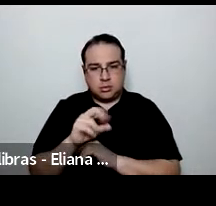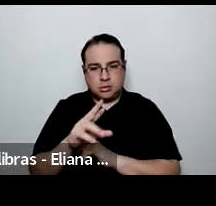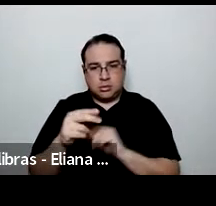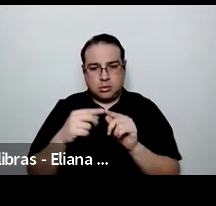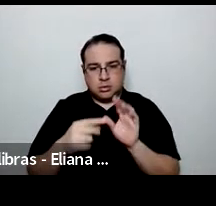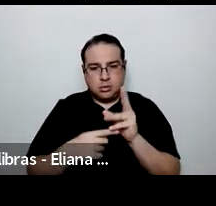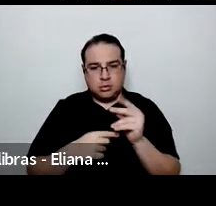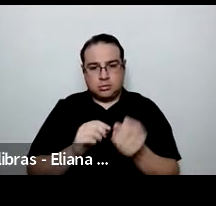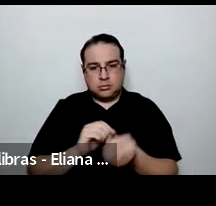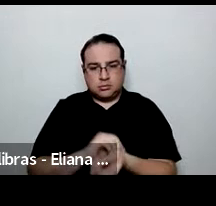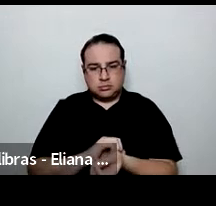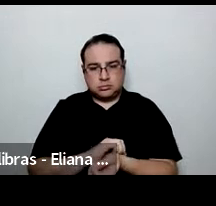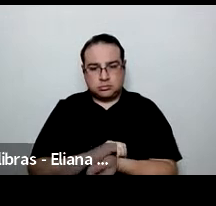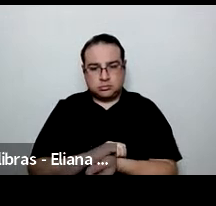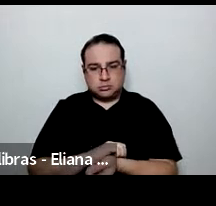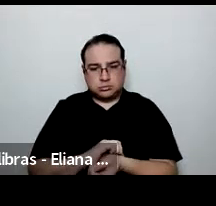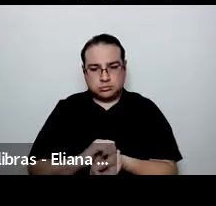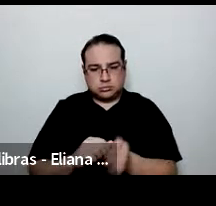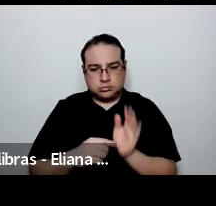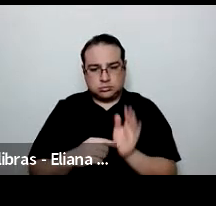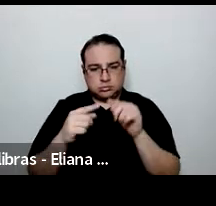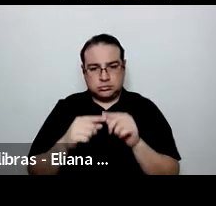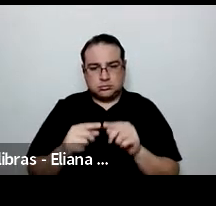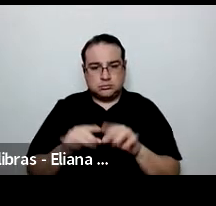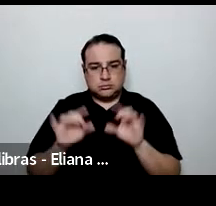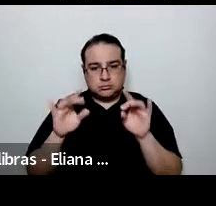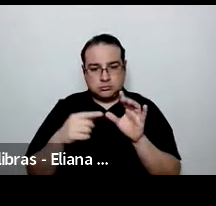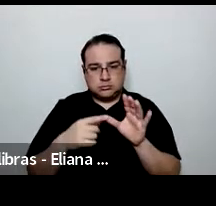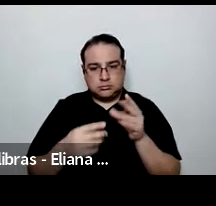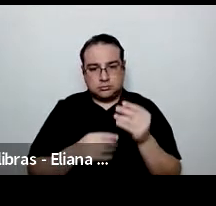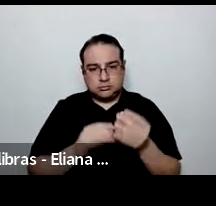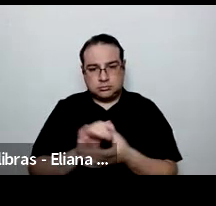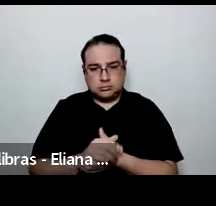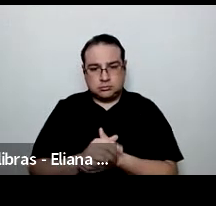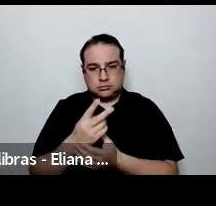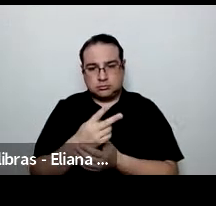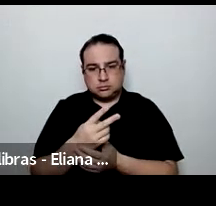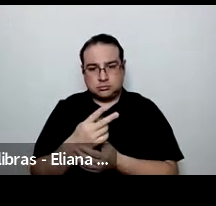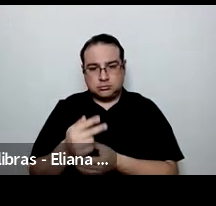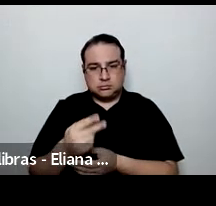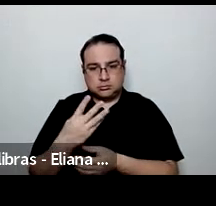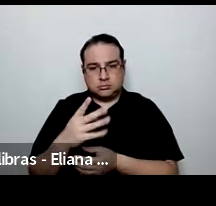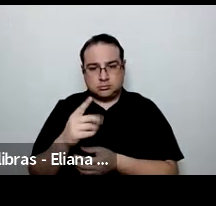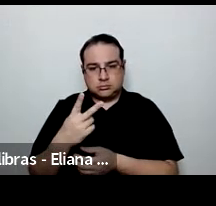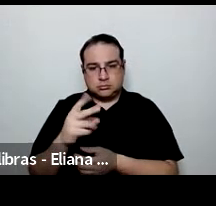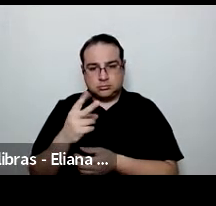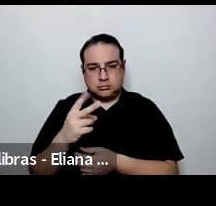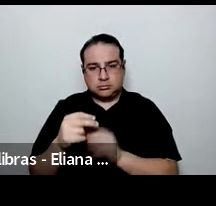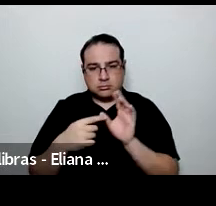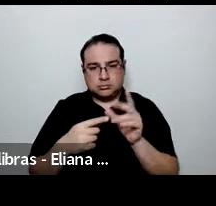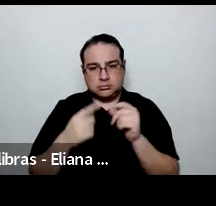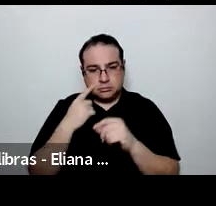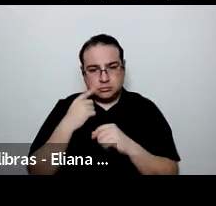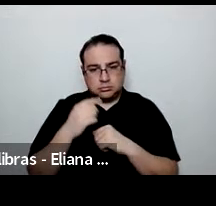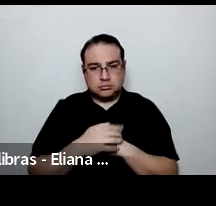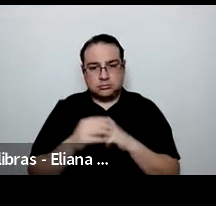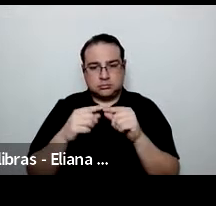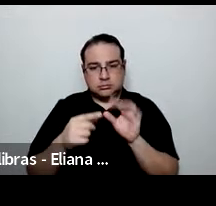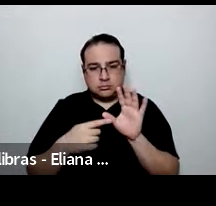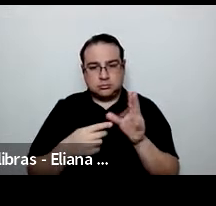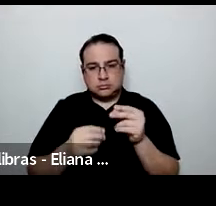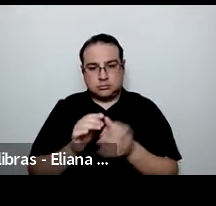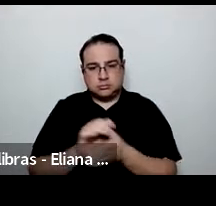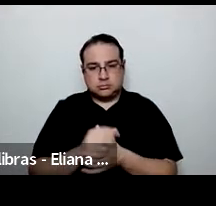parecer conclusivo registrou o seguinte em específico e 23 setembro de 2 dias para tirar essa Nacional do partido